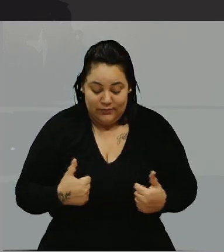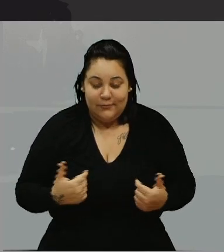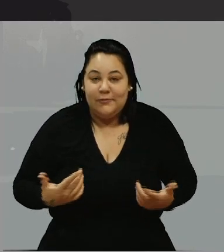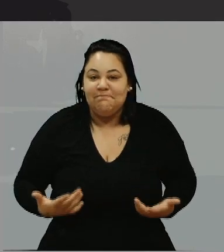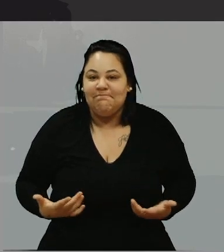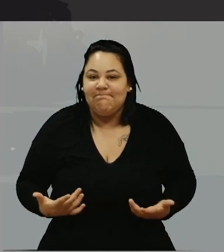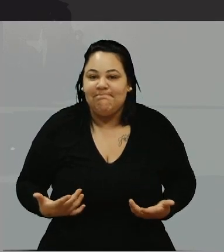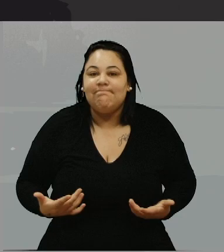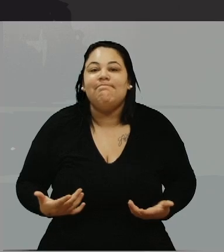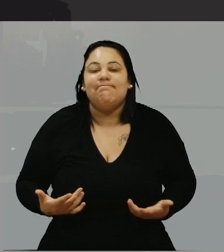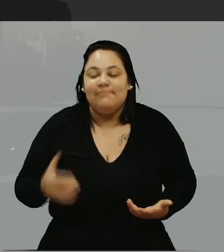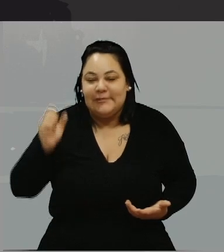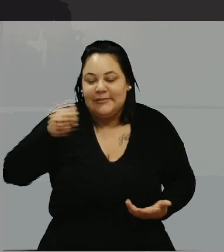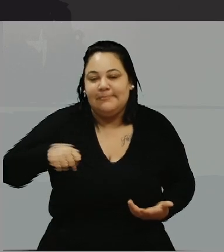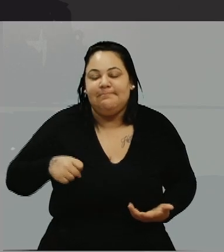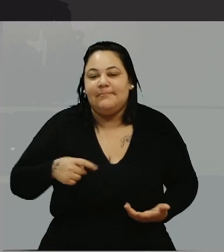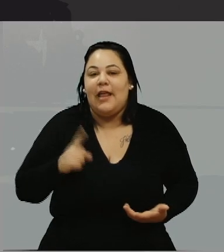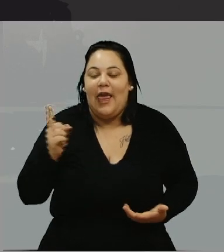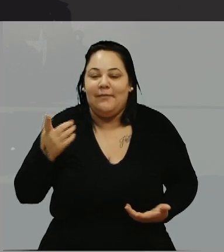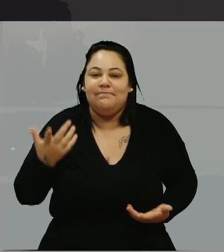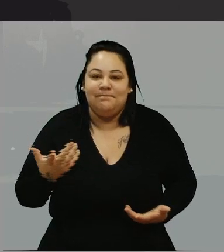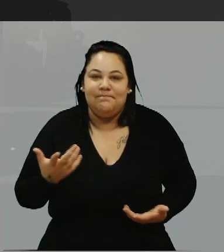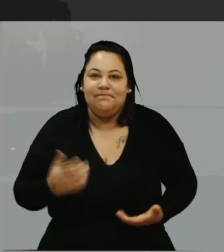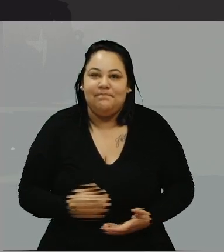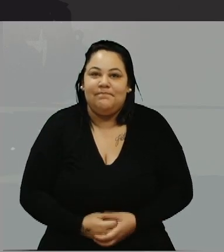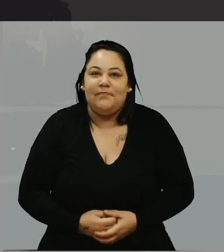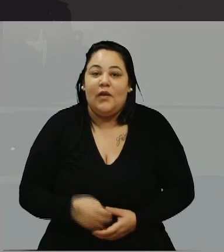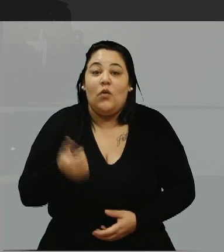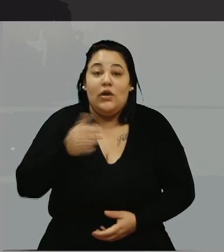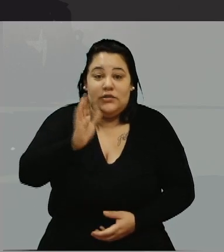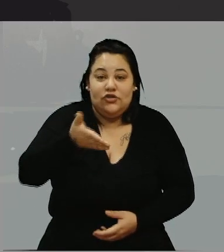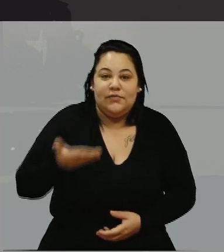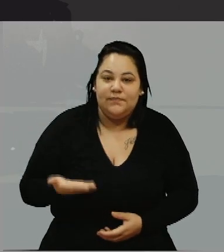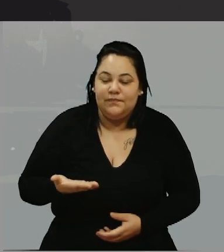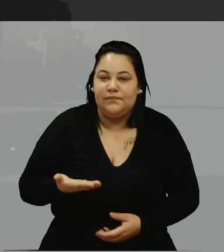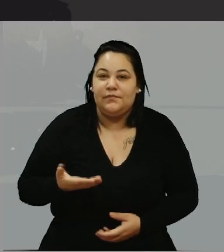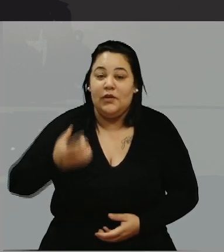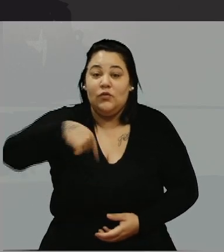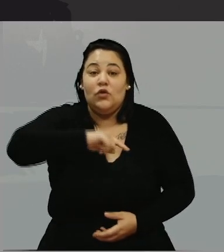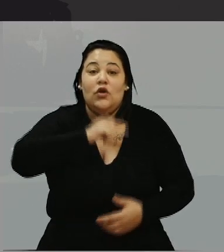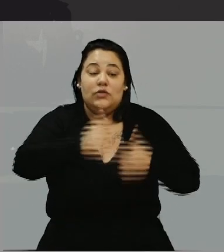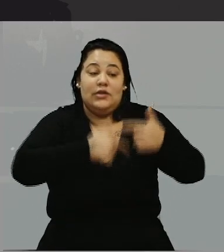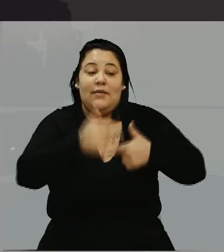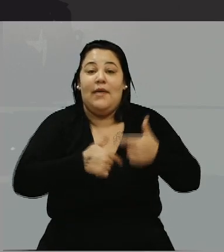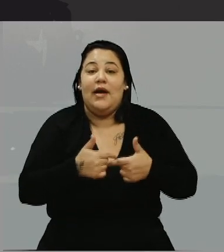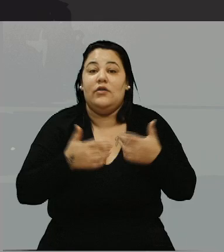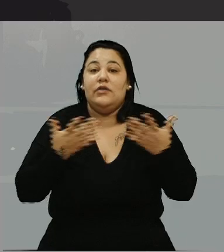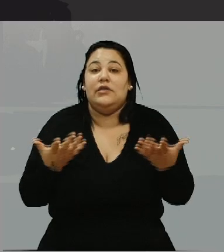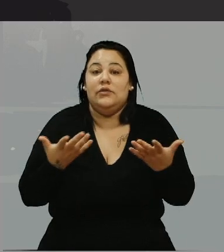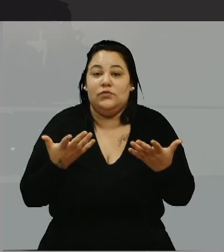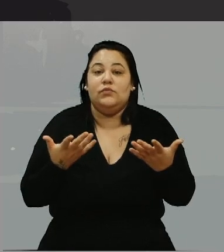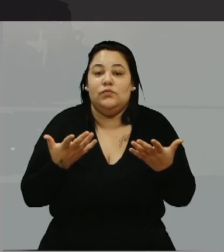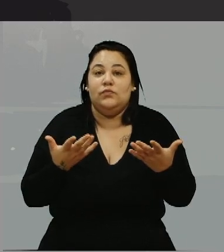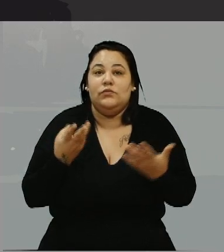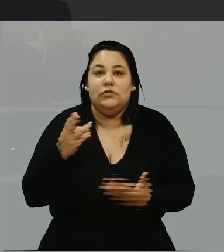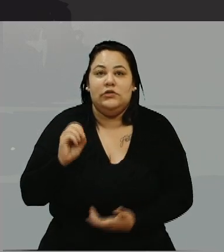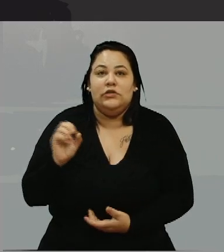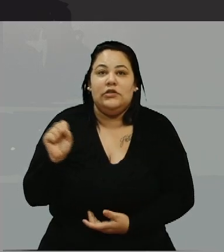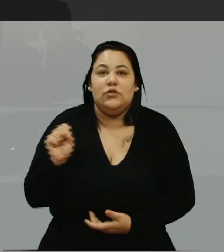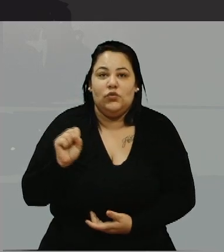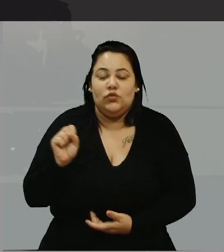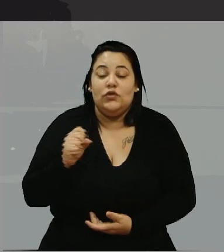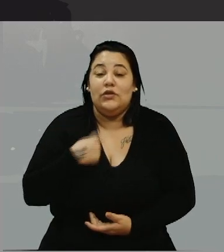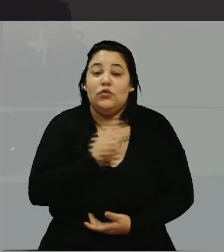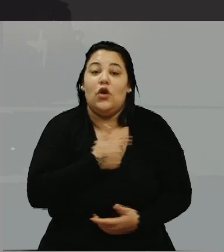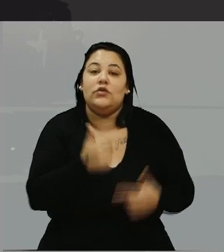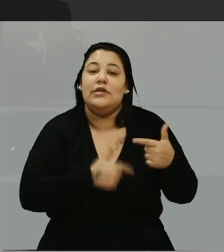Paraná, certo? Quase já. Bom, gurizada, nosso trabalho então, o que nós temos aí, 30 segundos? Nosso trabalho aí,